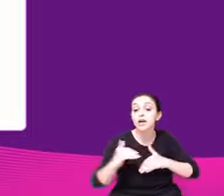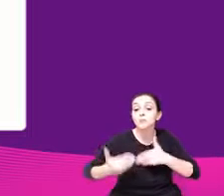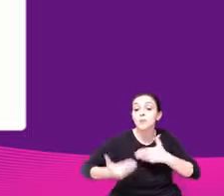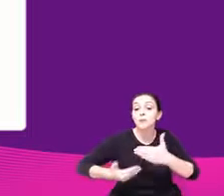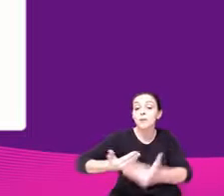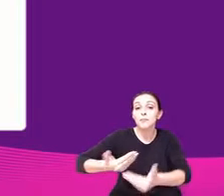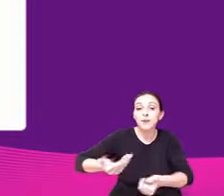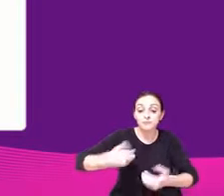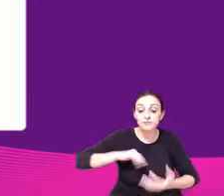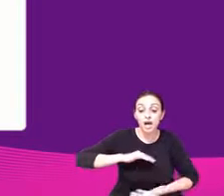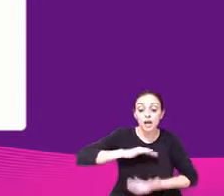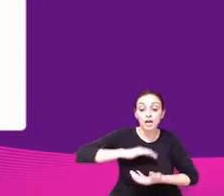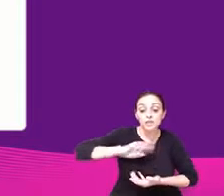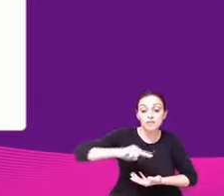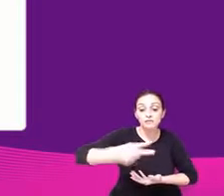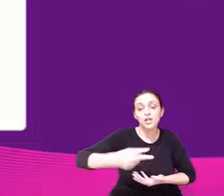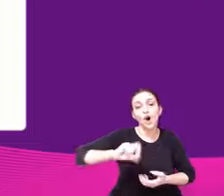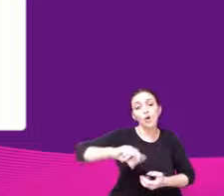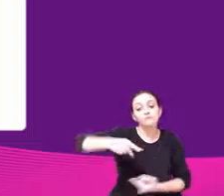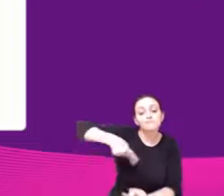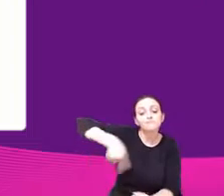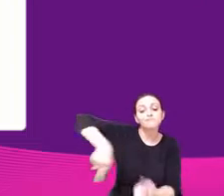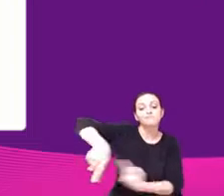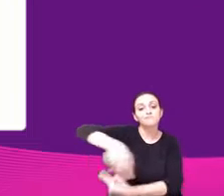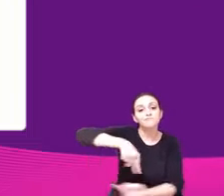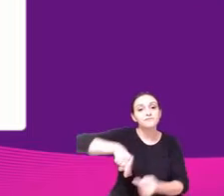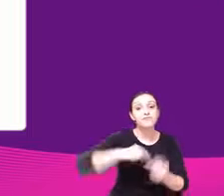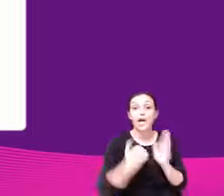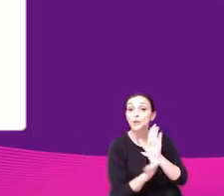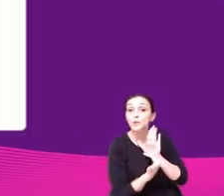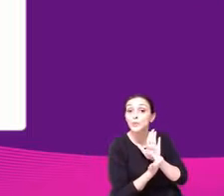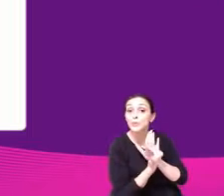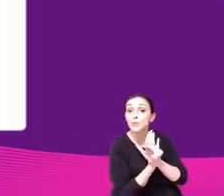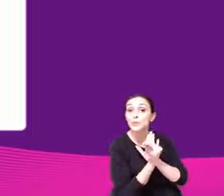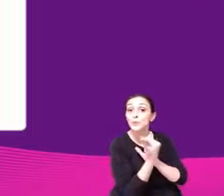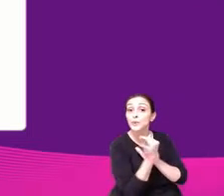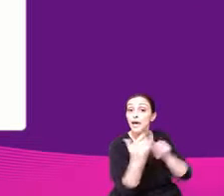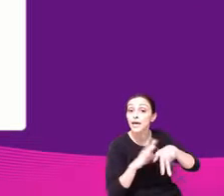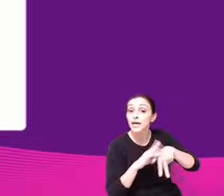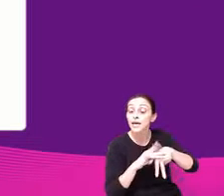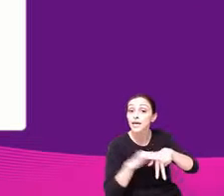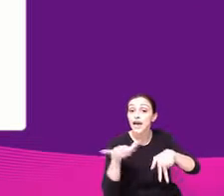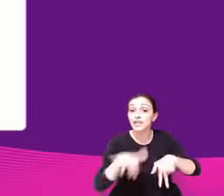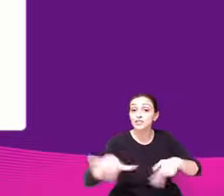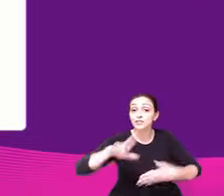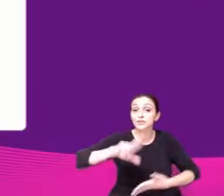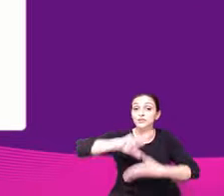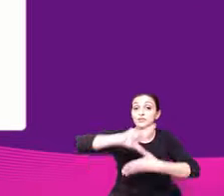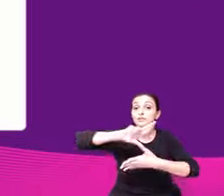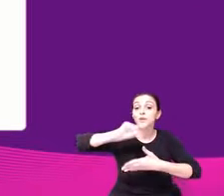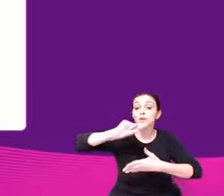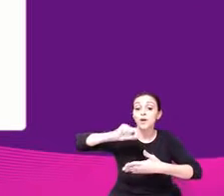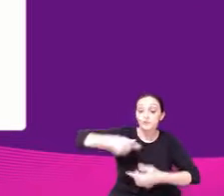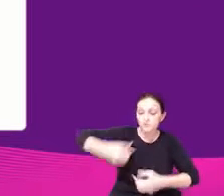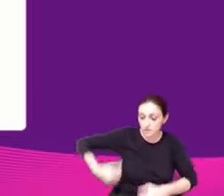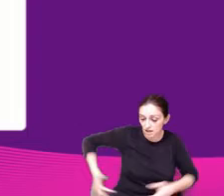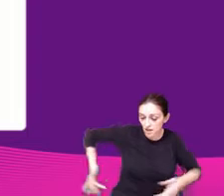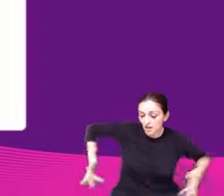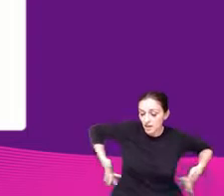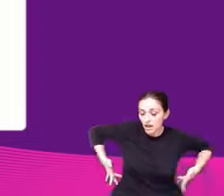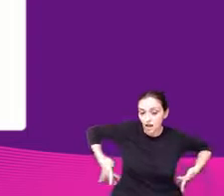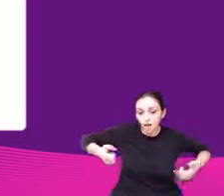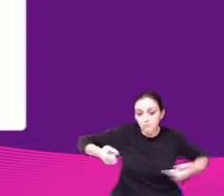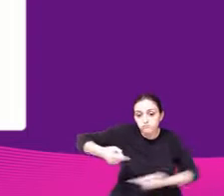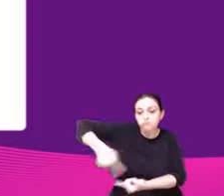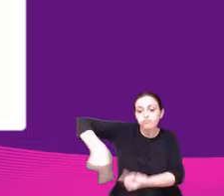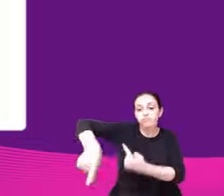transplante. Então, isso daqui é o número de pacientes dialisando na região da América Latina ou